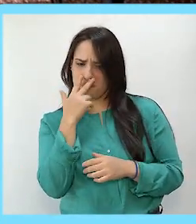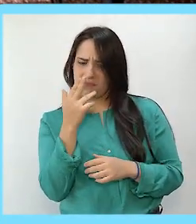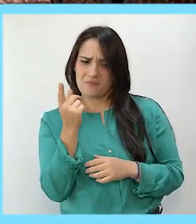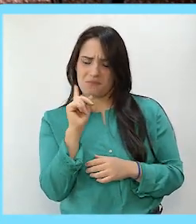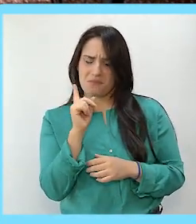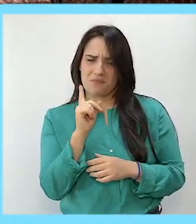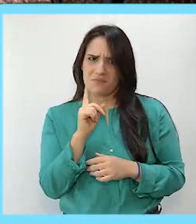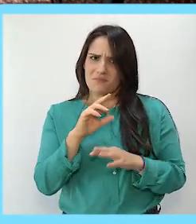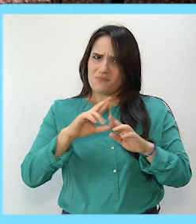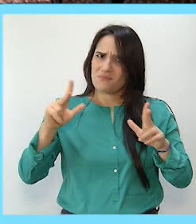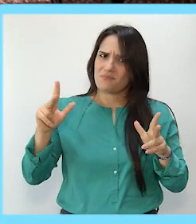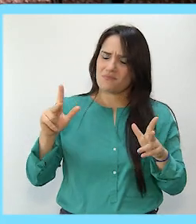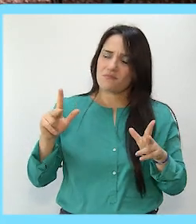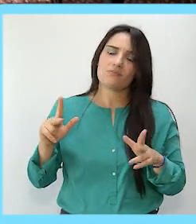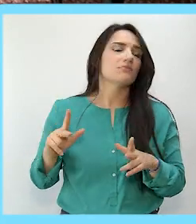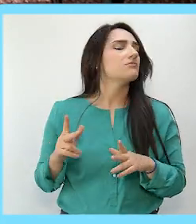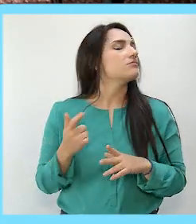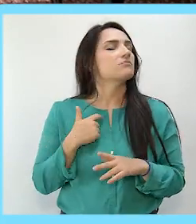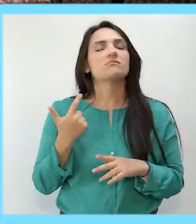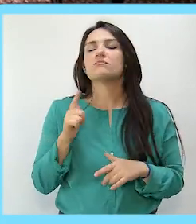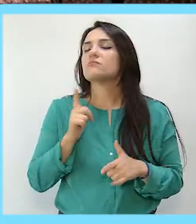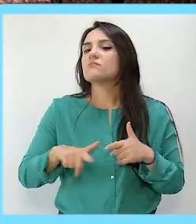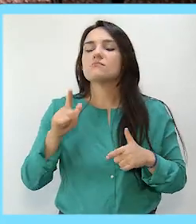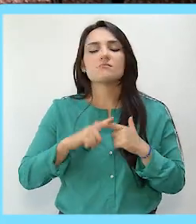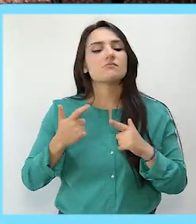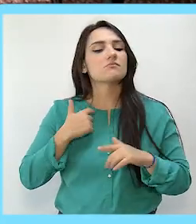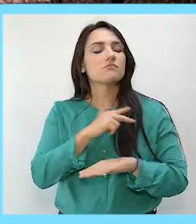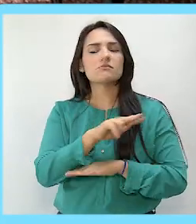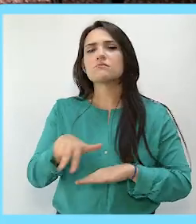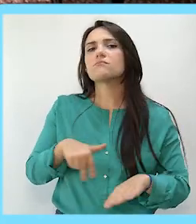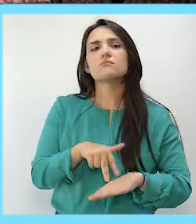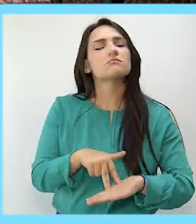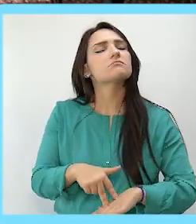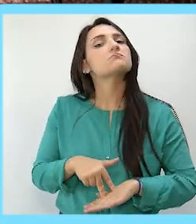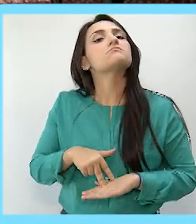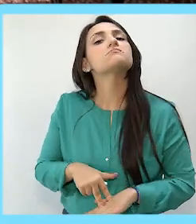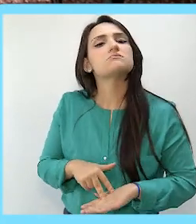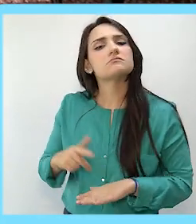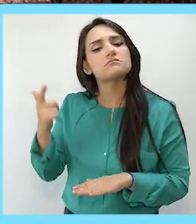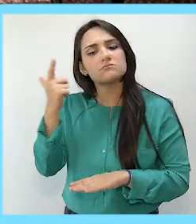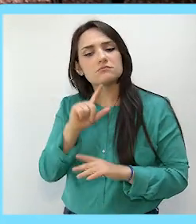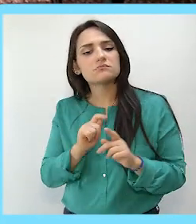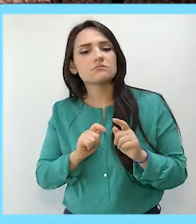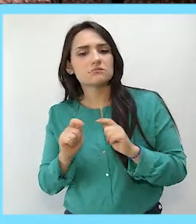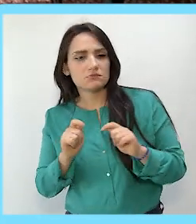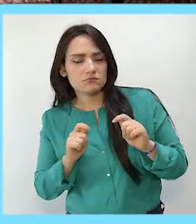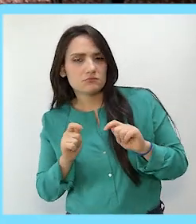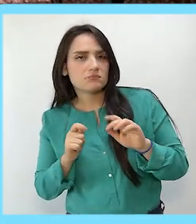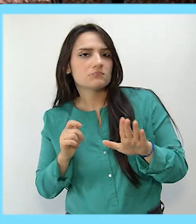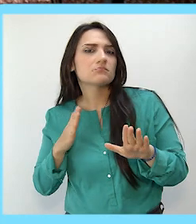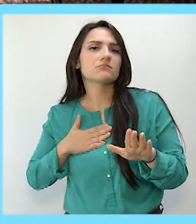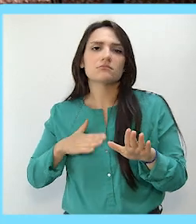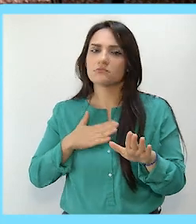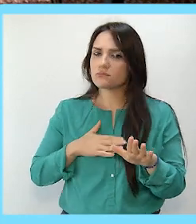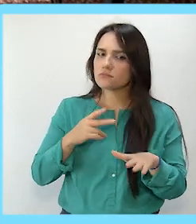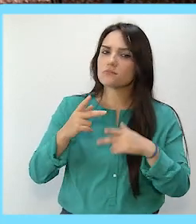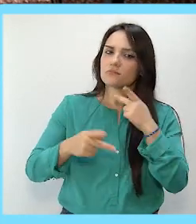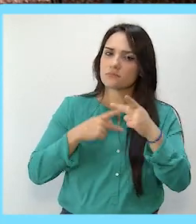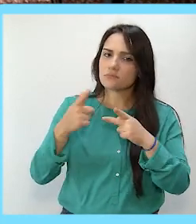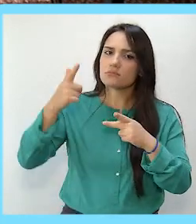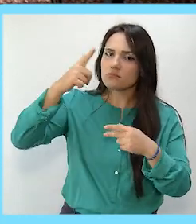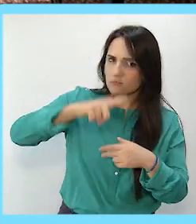isso para mim não é um problema. Eu acho que a gente consegue contornar, volta a